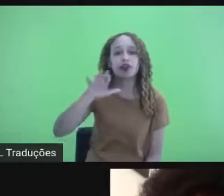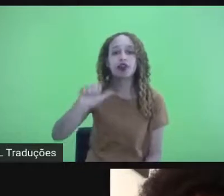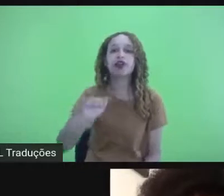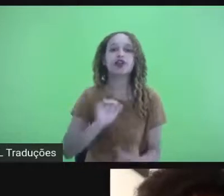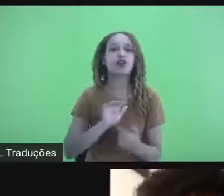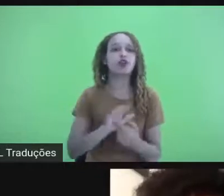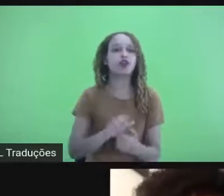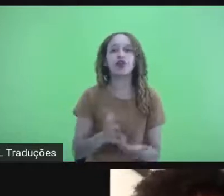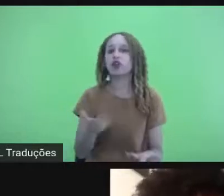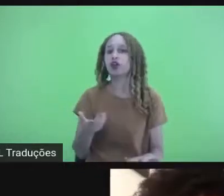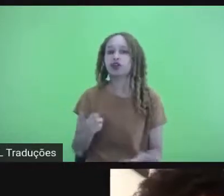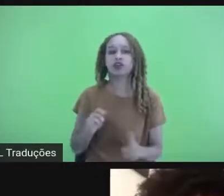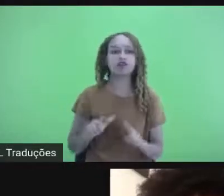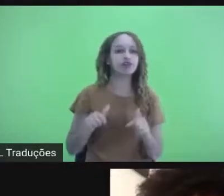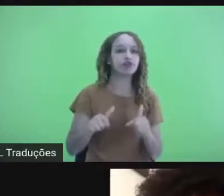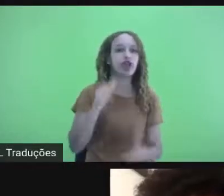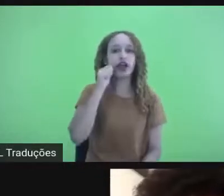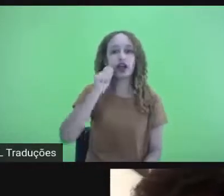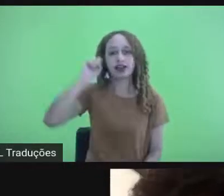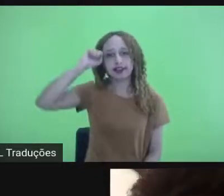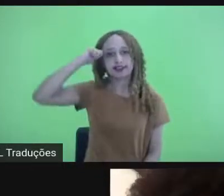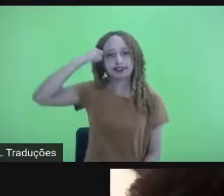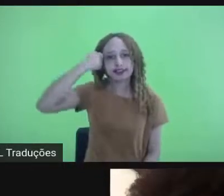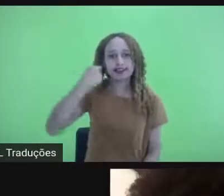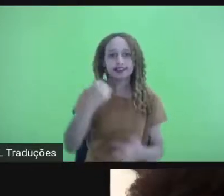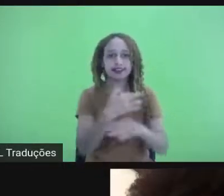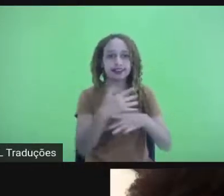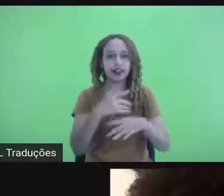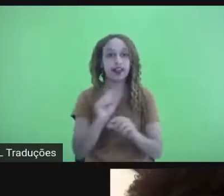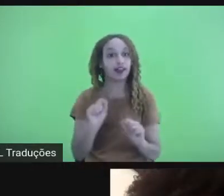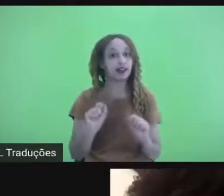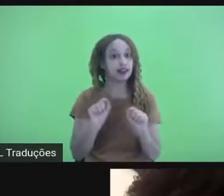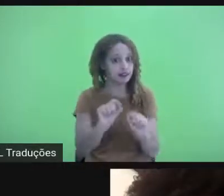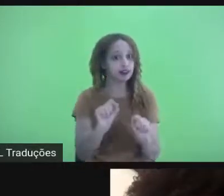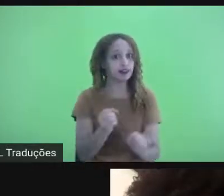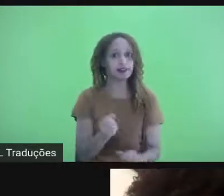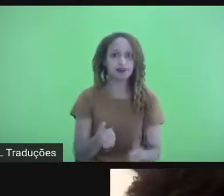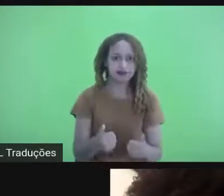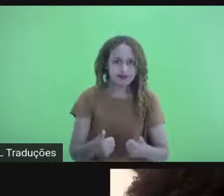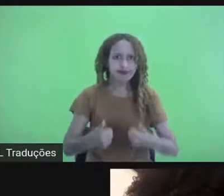na cidade, e isso é extremamente positivo, né?